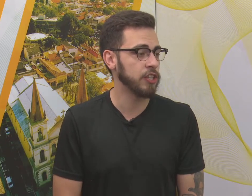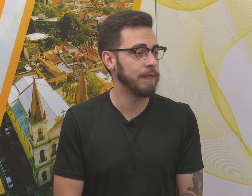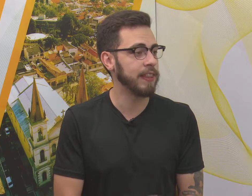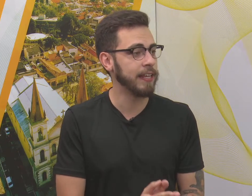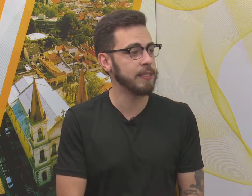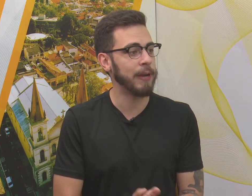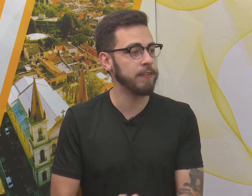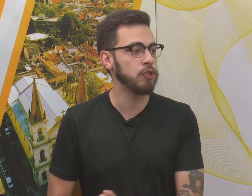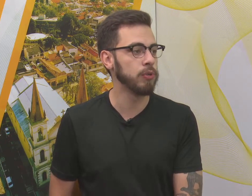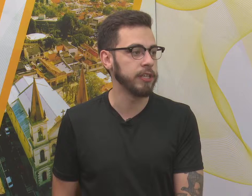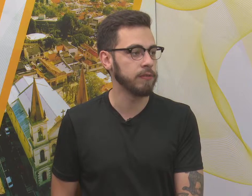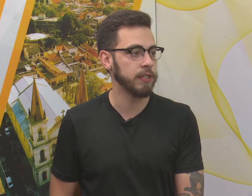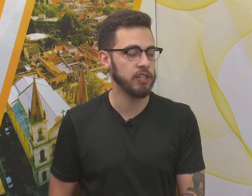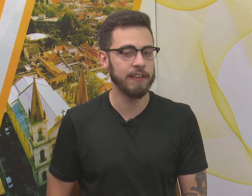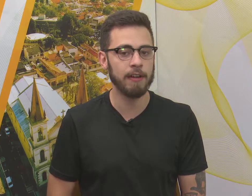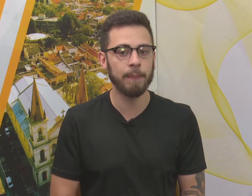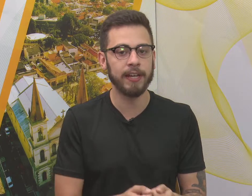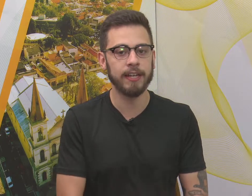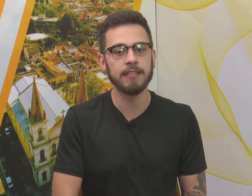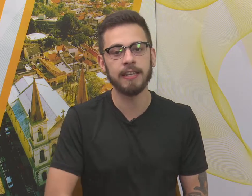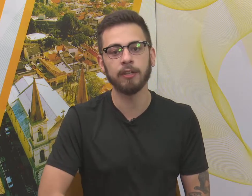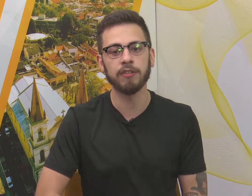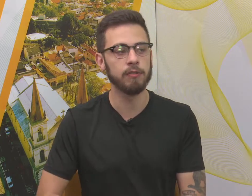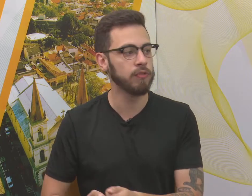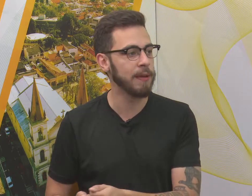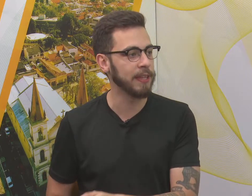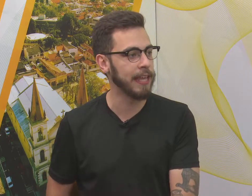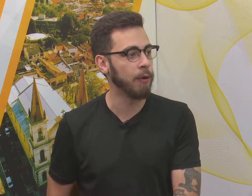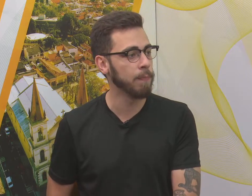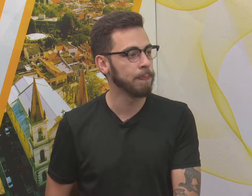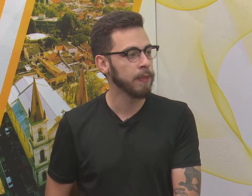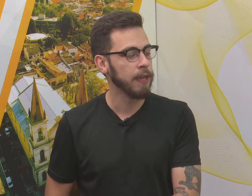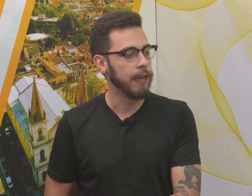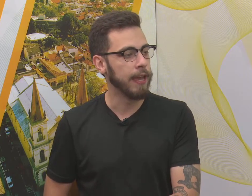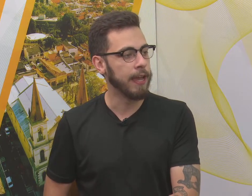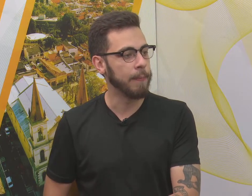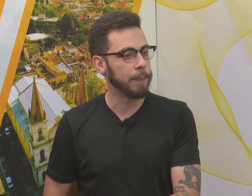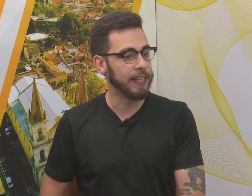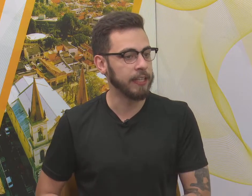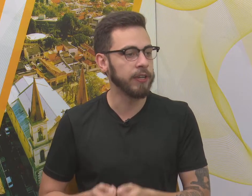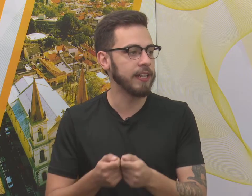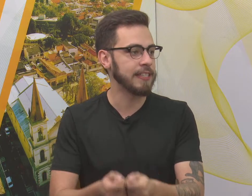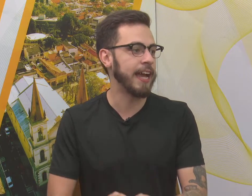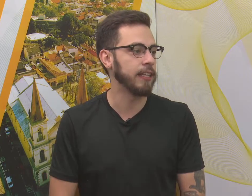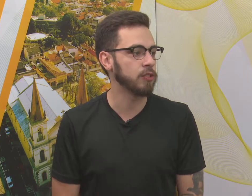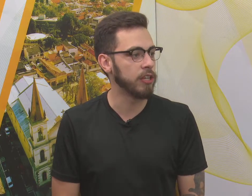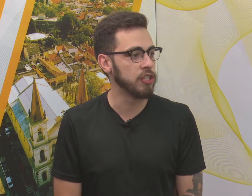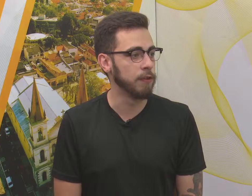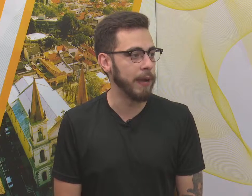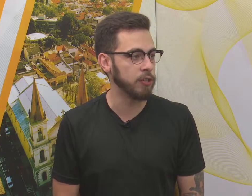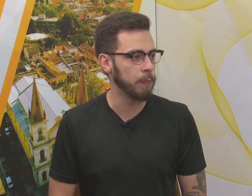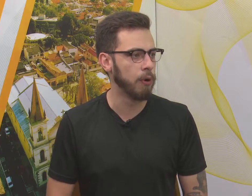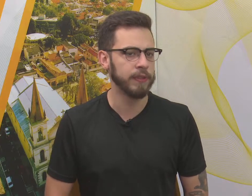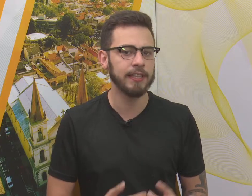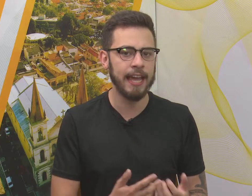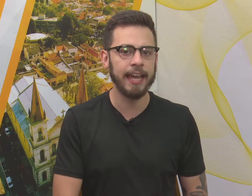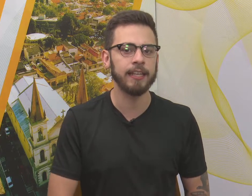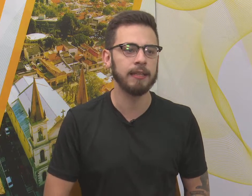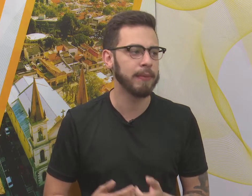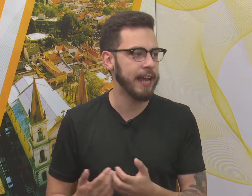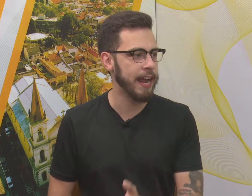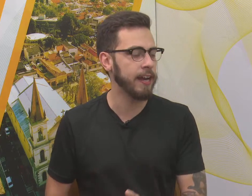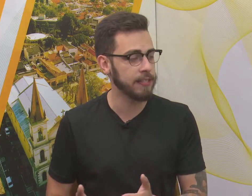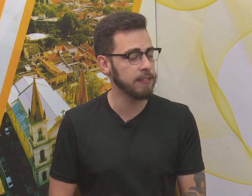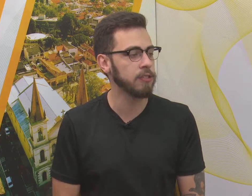em Jacareí, que chamava Atenas Pré-Vestibulinhos. A gente dava aula para crianças saindo do ensino fundamental, que queriam ingressar em escolas de nível médio de ponta,